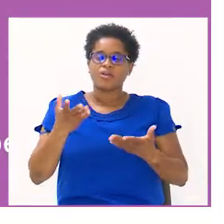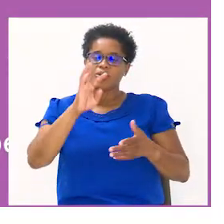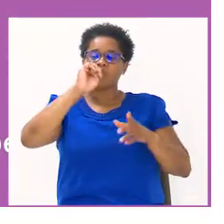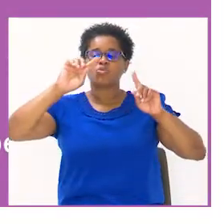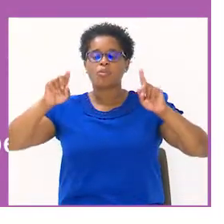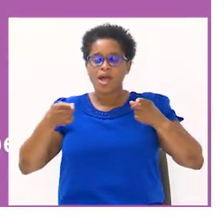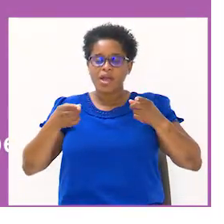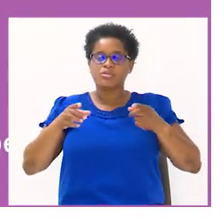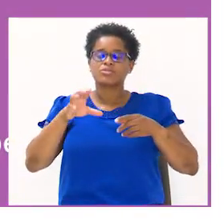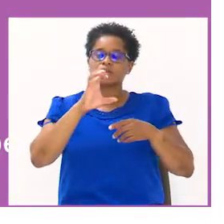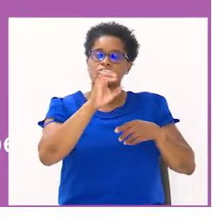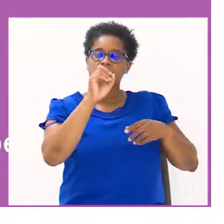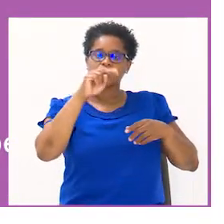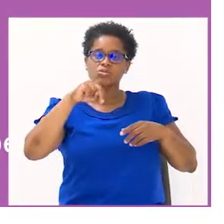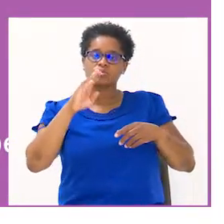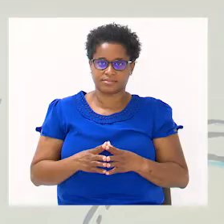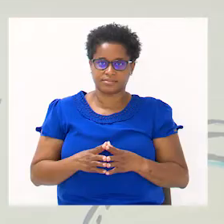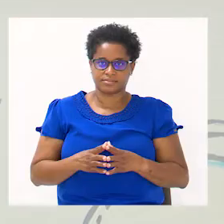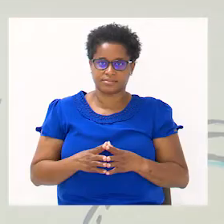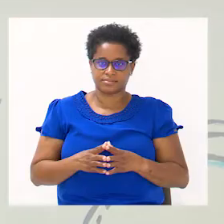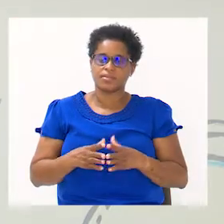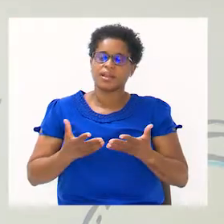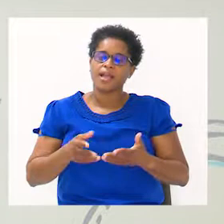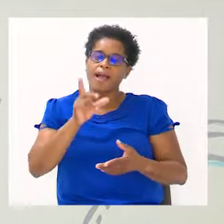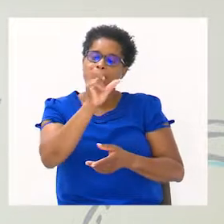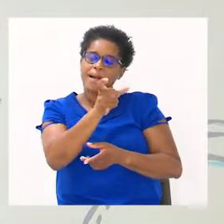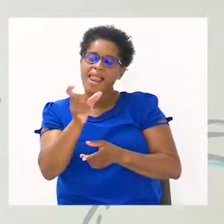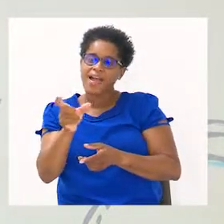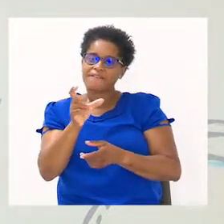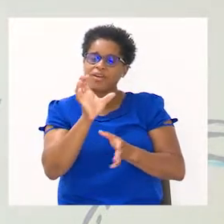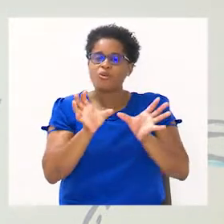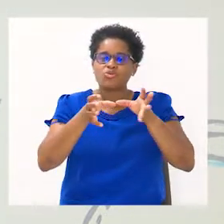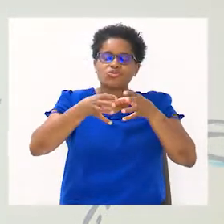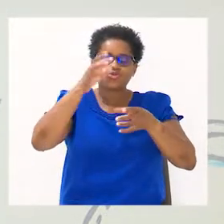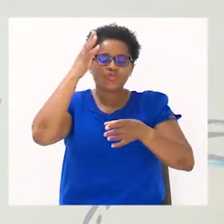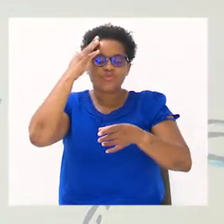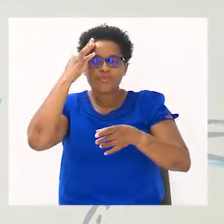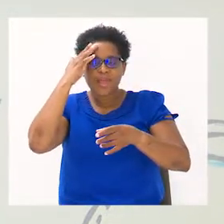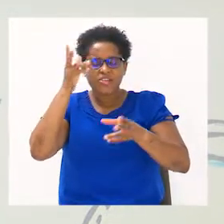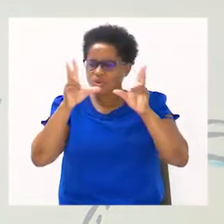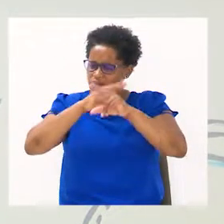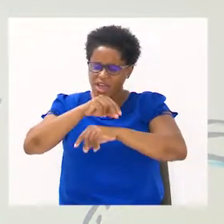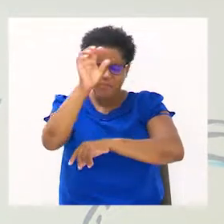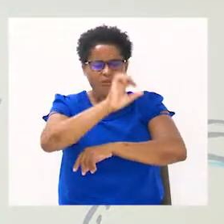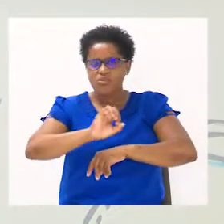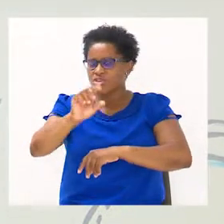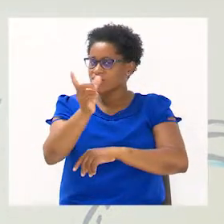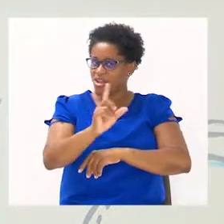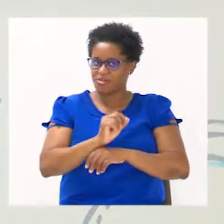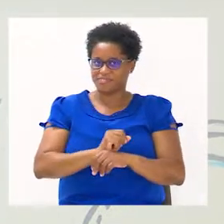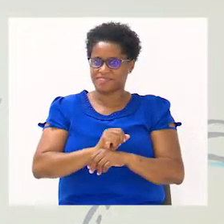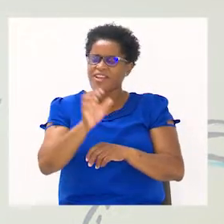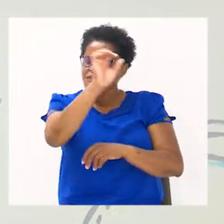Sumário, conjuntos numéricos. A palavra conjuntos numéricos não é novidade para vocês. Vocês